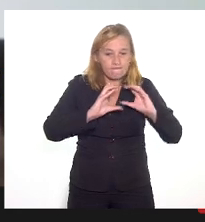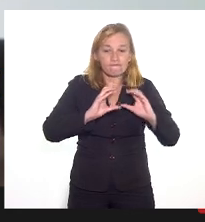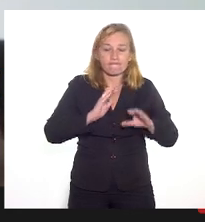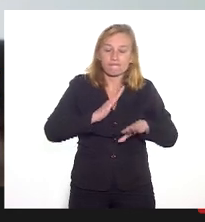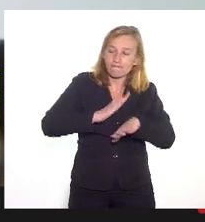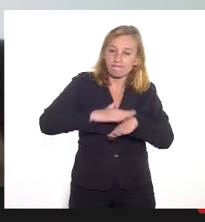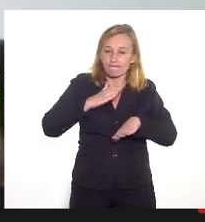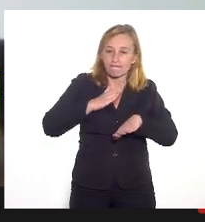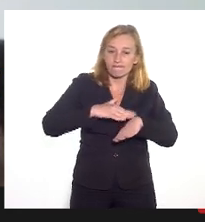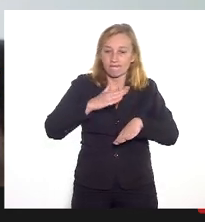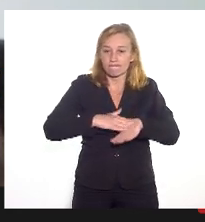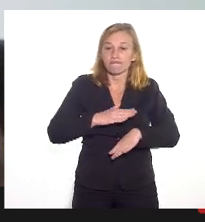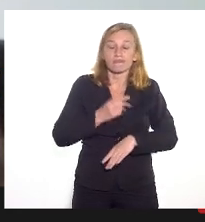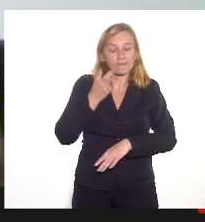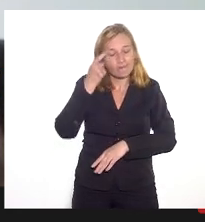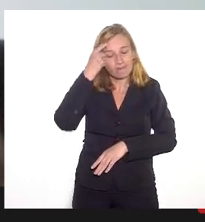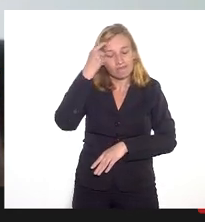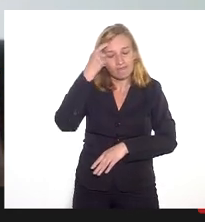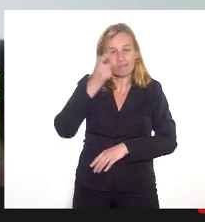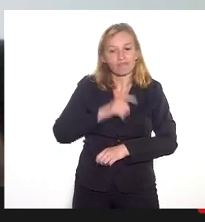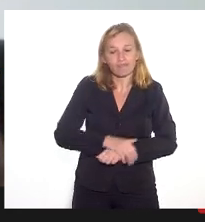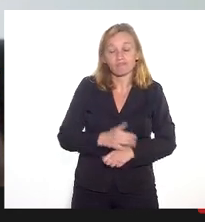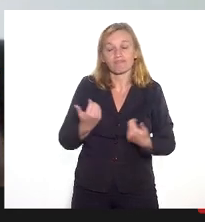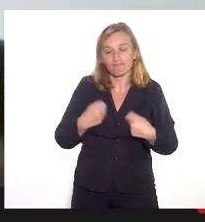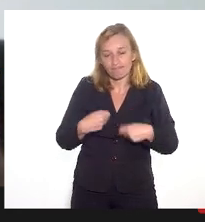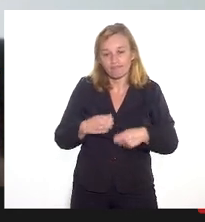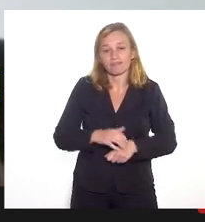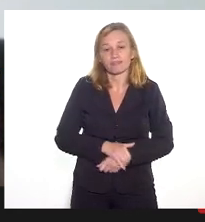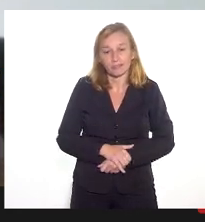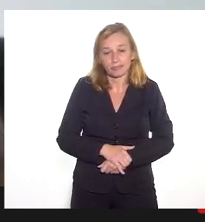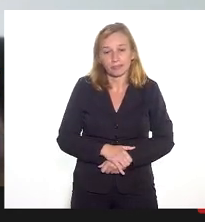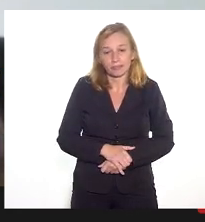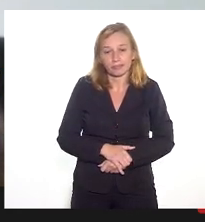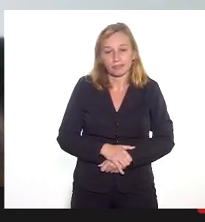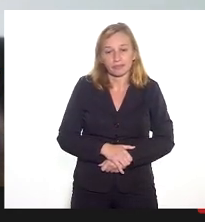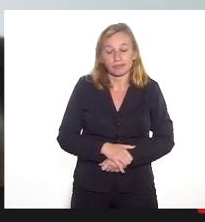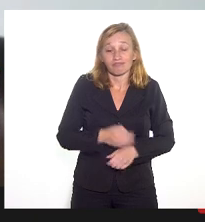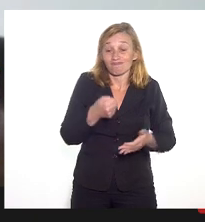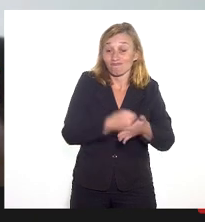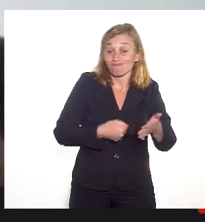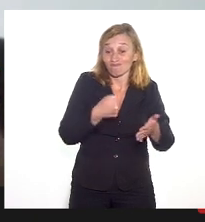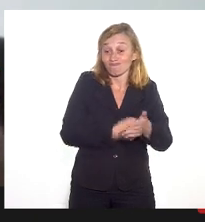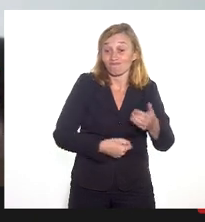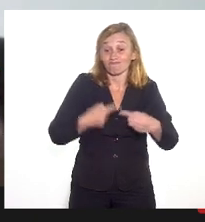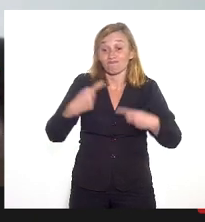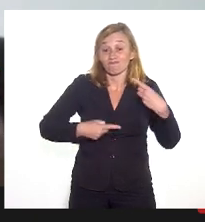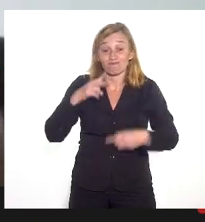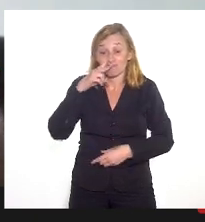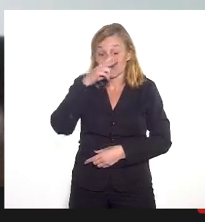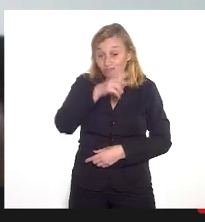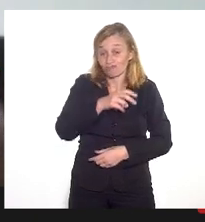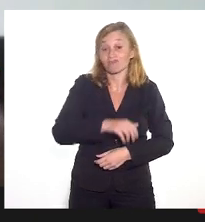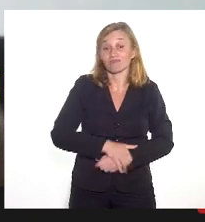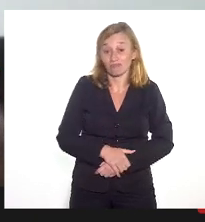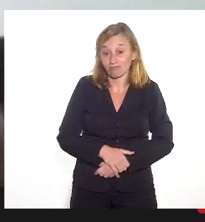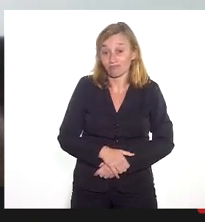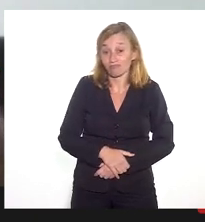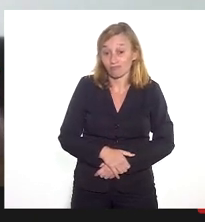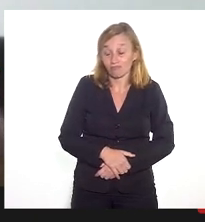vez mais nós estamos tomando consciência de que é preciso fazer uma luta política muito forte e